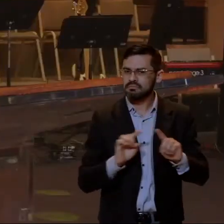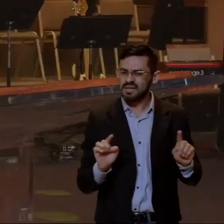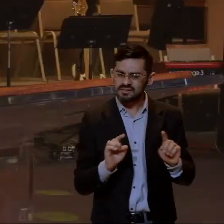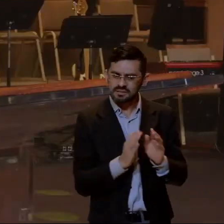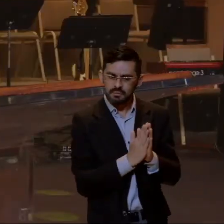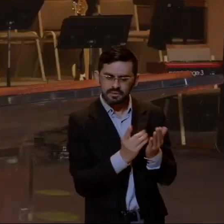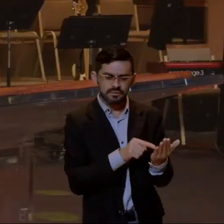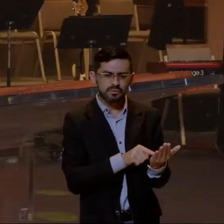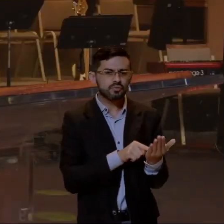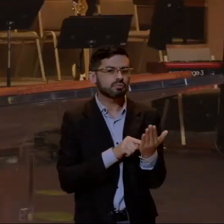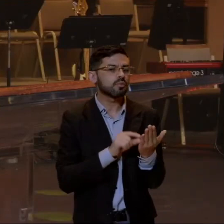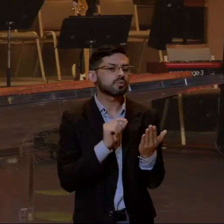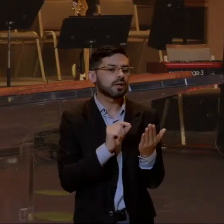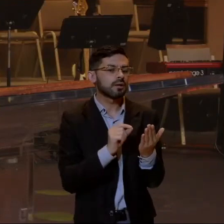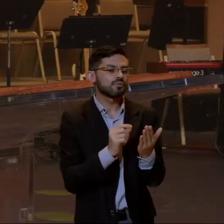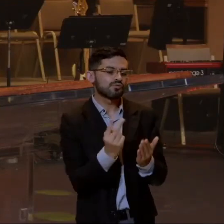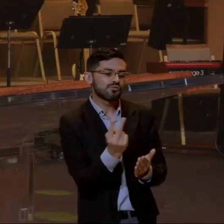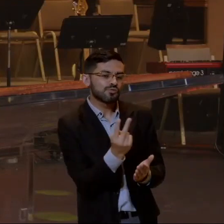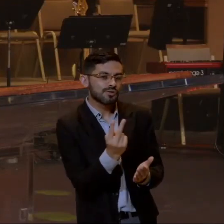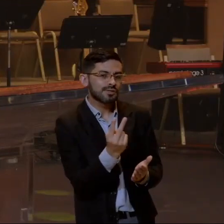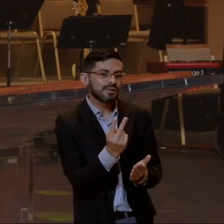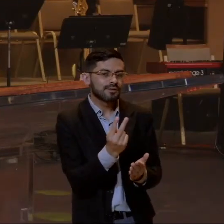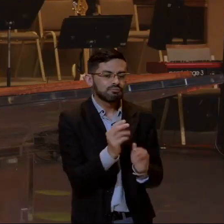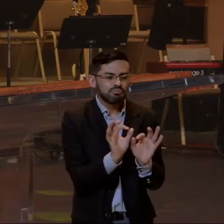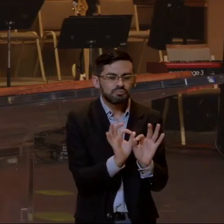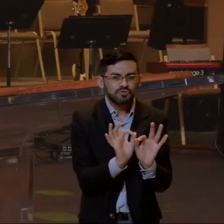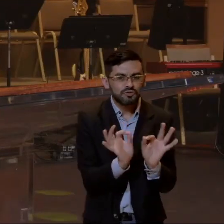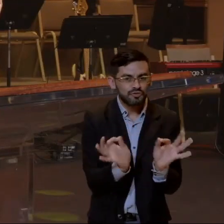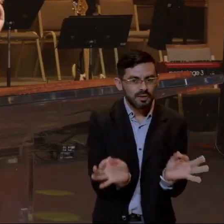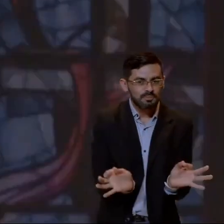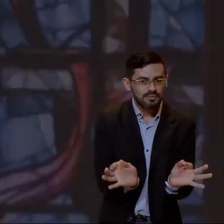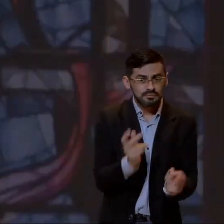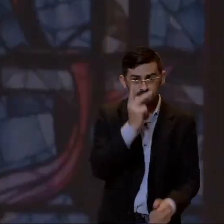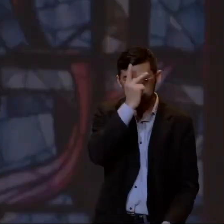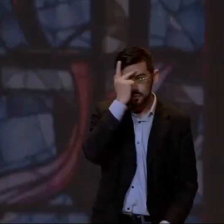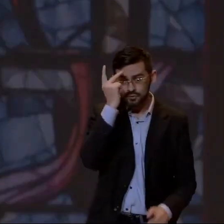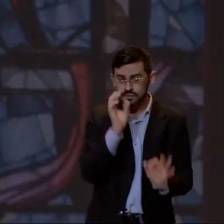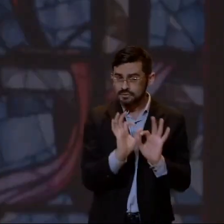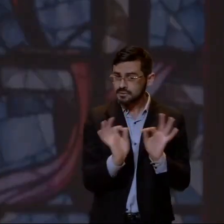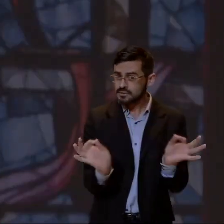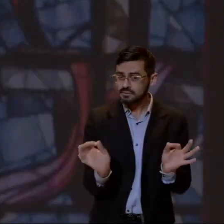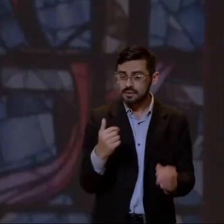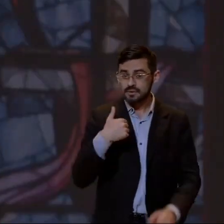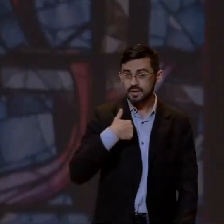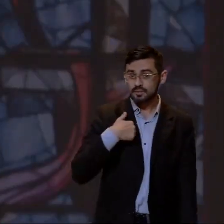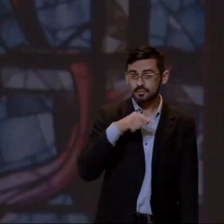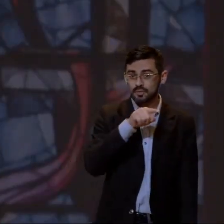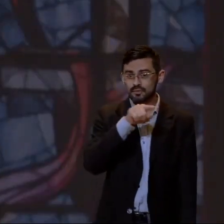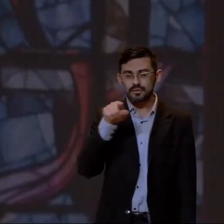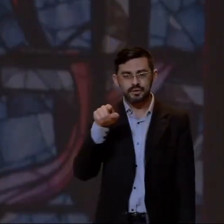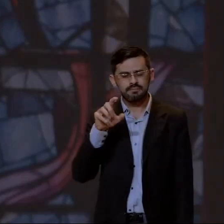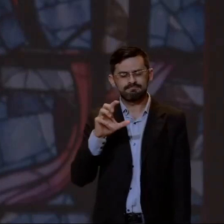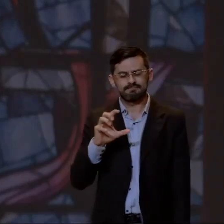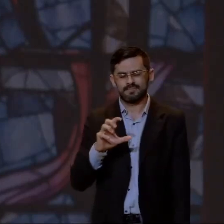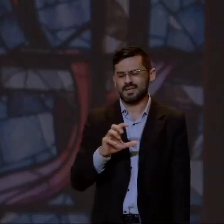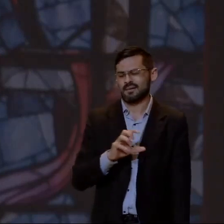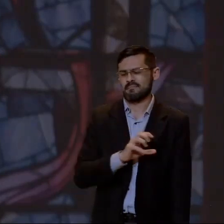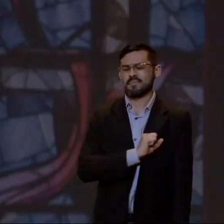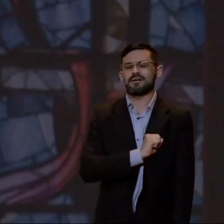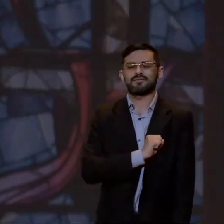um casal simples, gente simples como eu e você, que